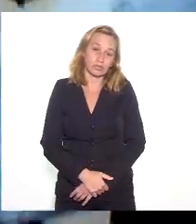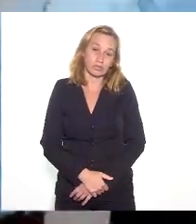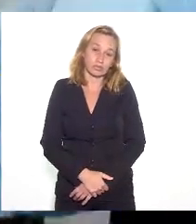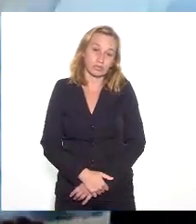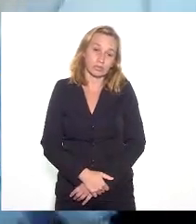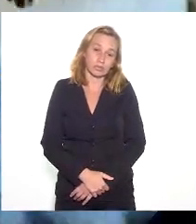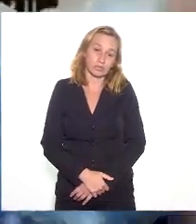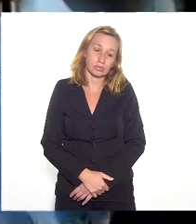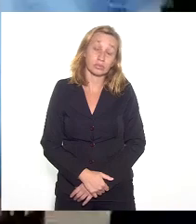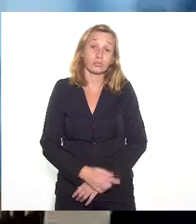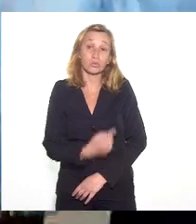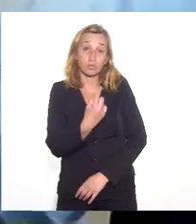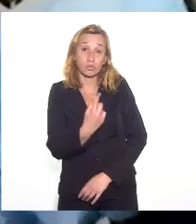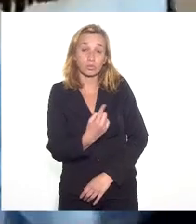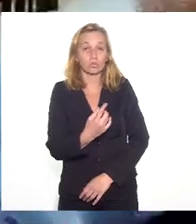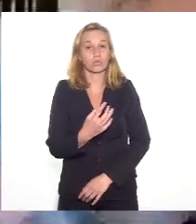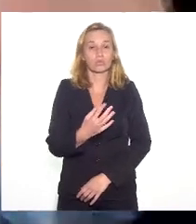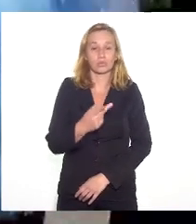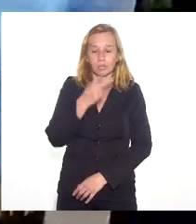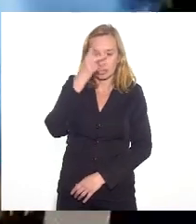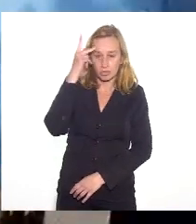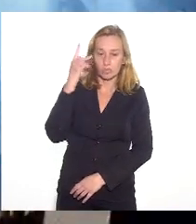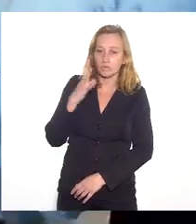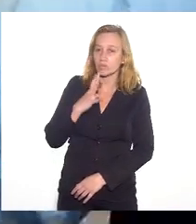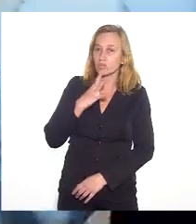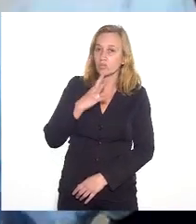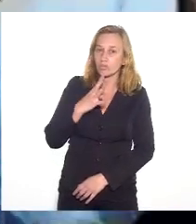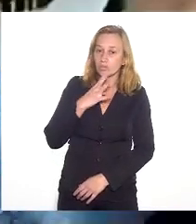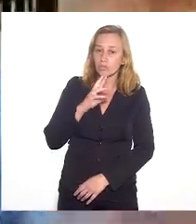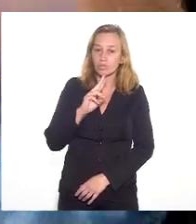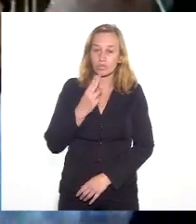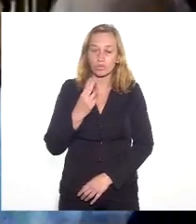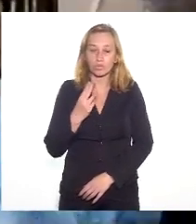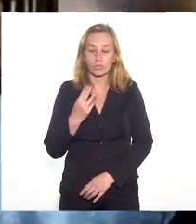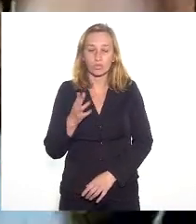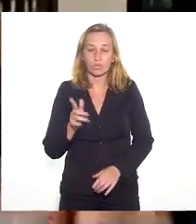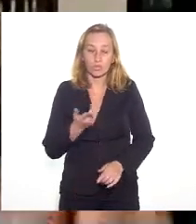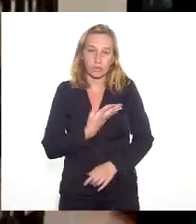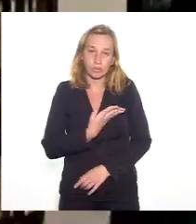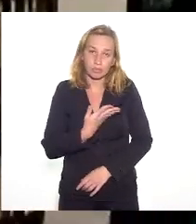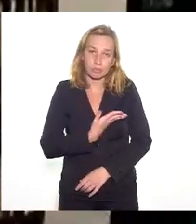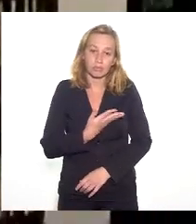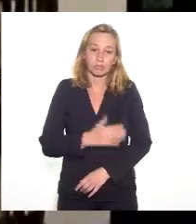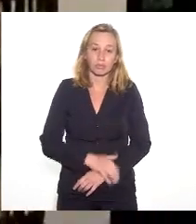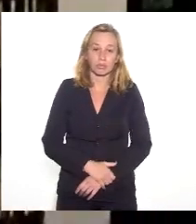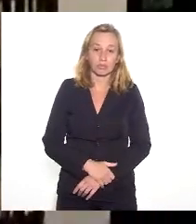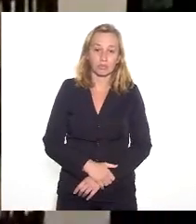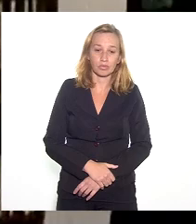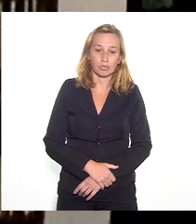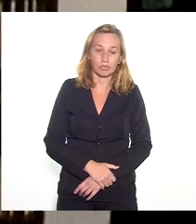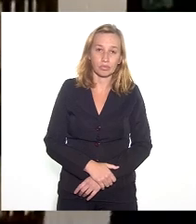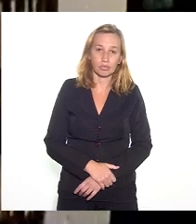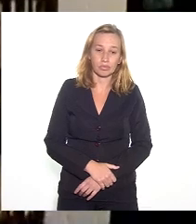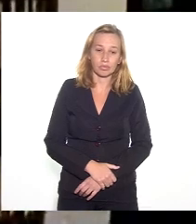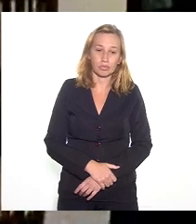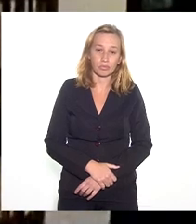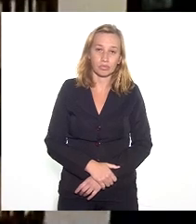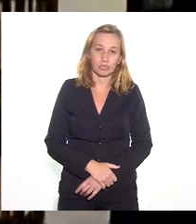de um conhecido, de um parente, de um amigo acometido